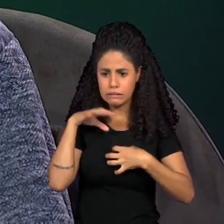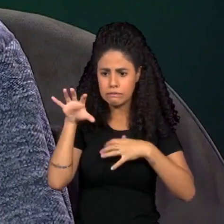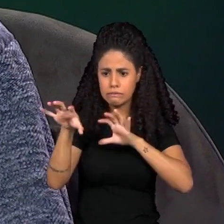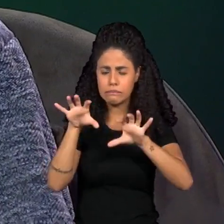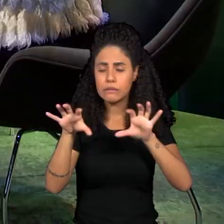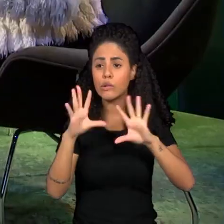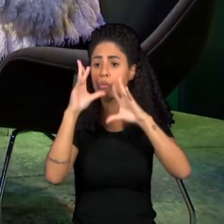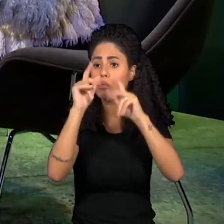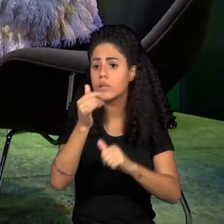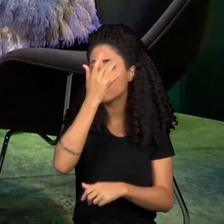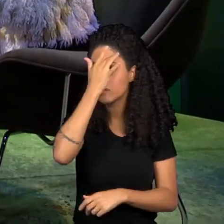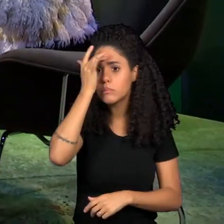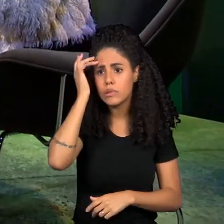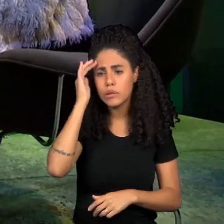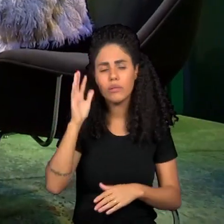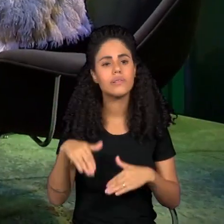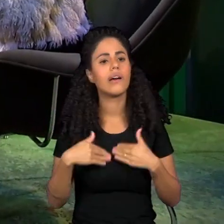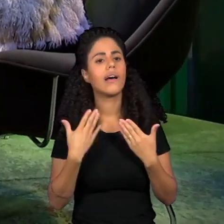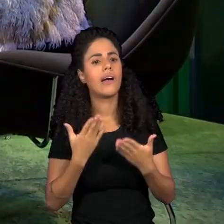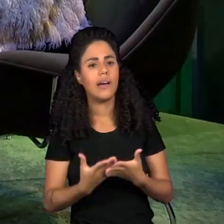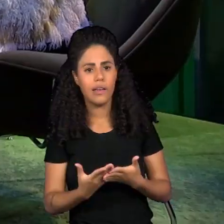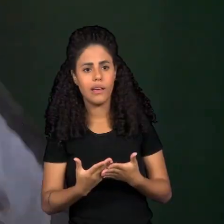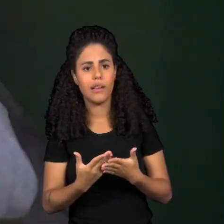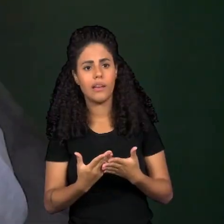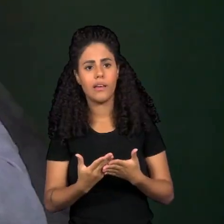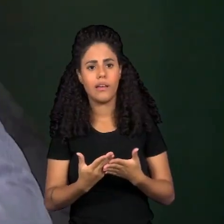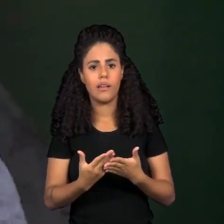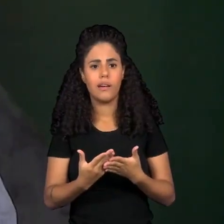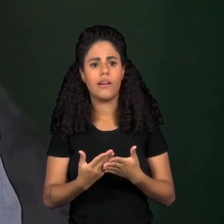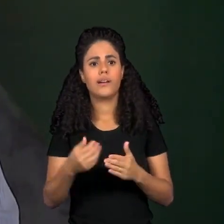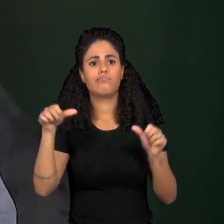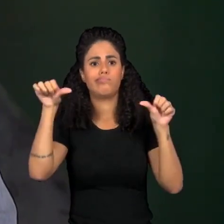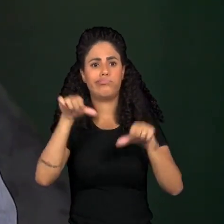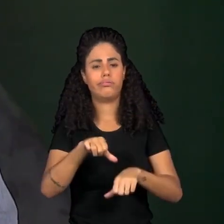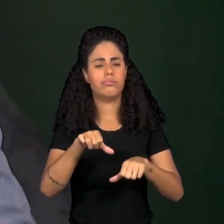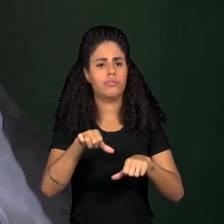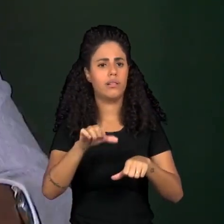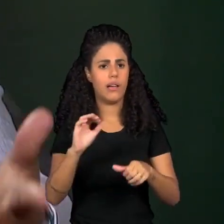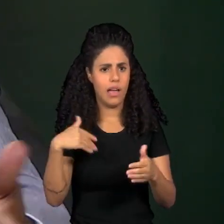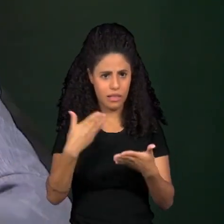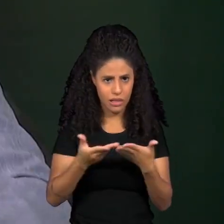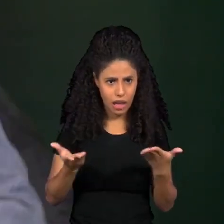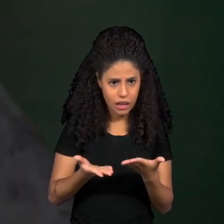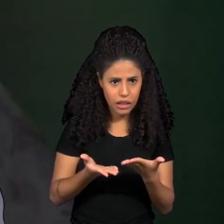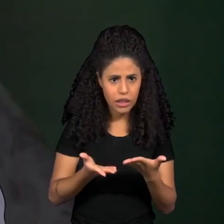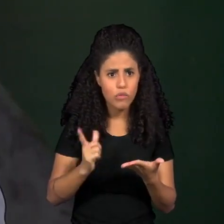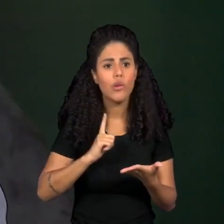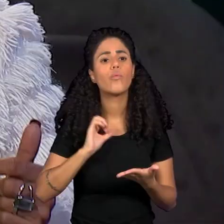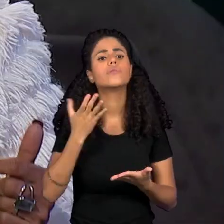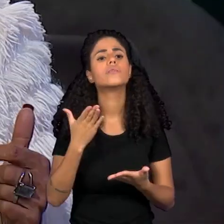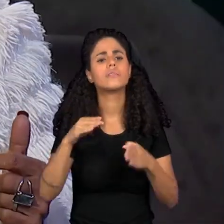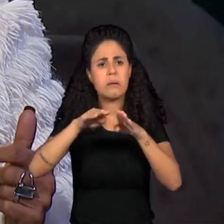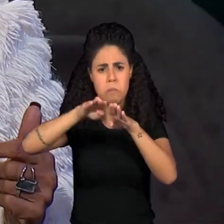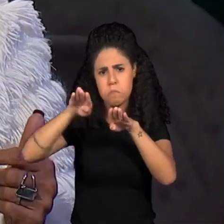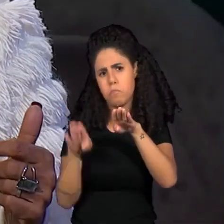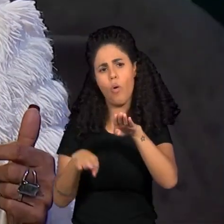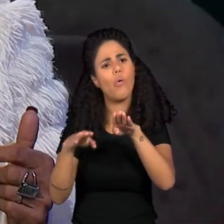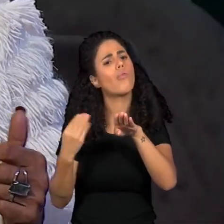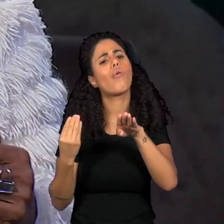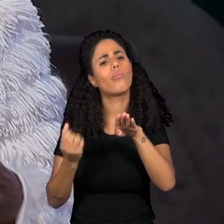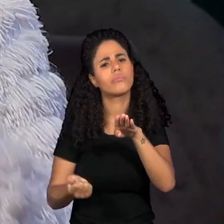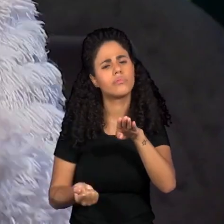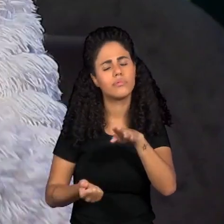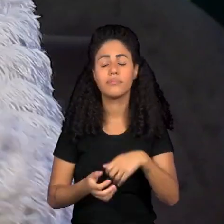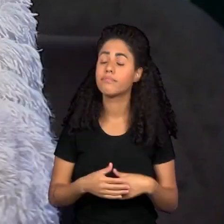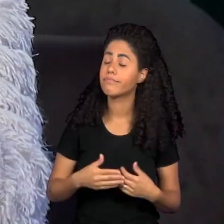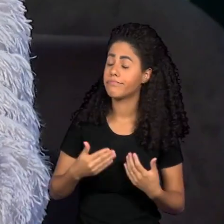lutar contra isso. Né? Tinha um abismo quando você começou até chegar aqui? Como é que você superou? Um abismo muito maior. E como é que você superou esse